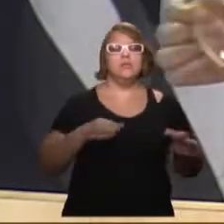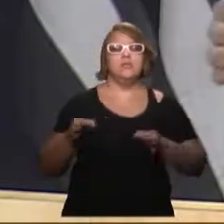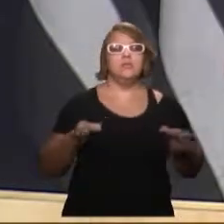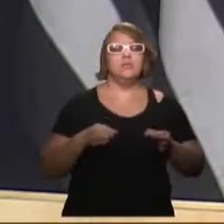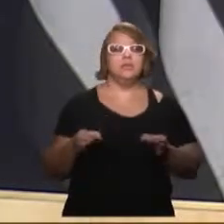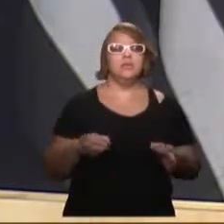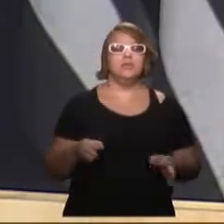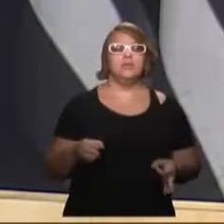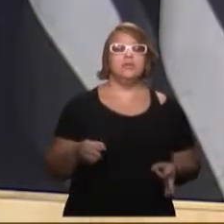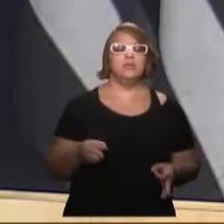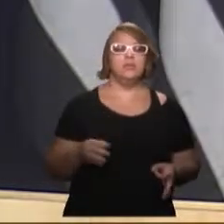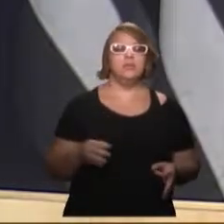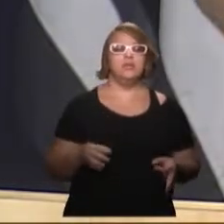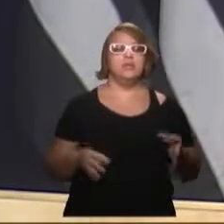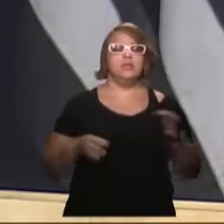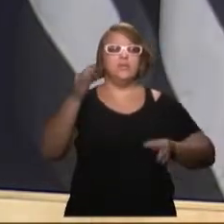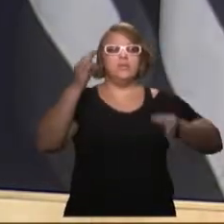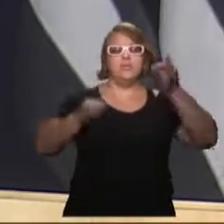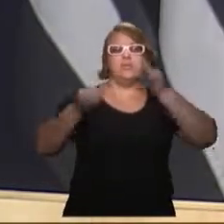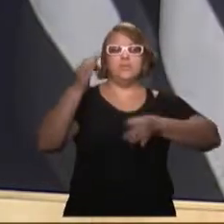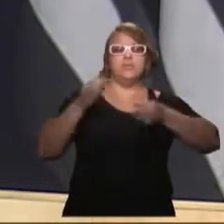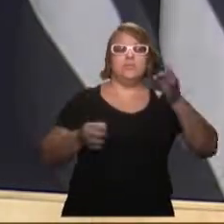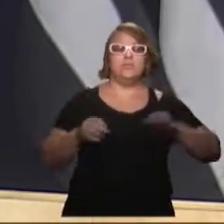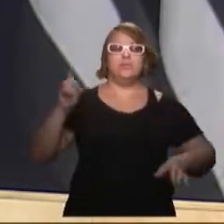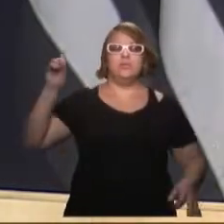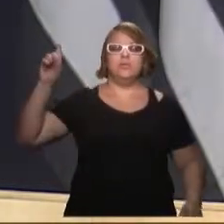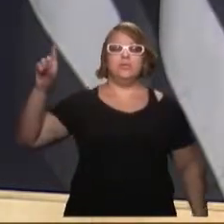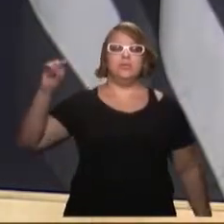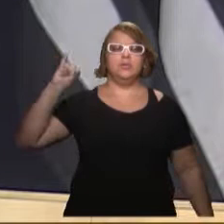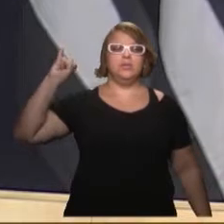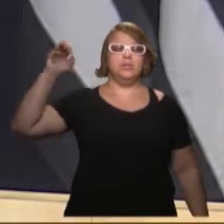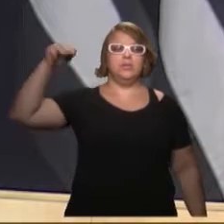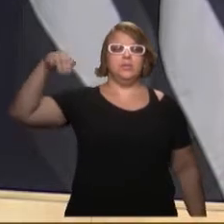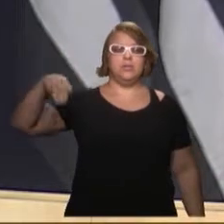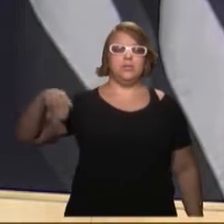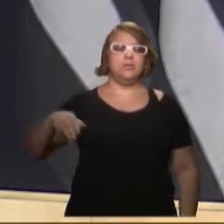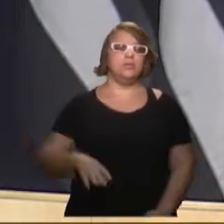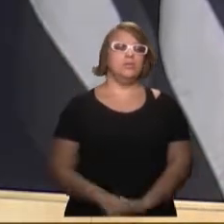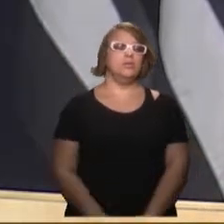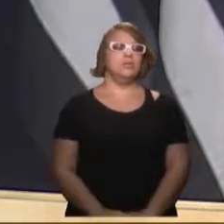não concordem comigo. Talvez muita plateia não vão concordar comigo.